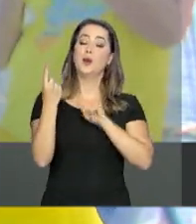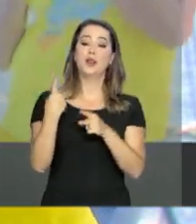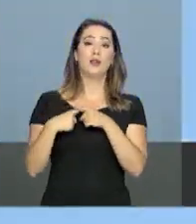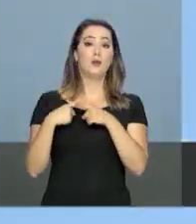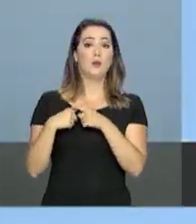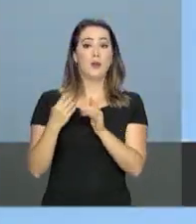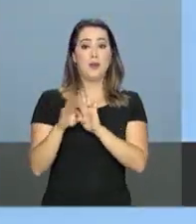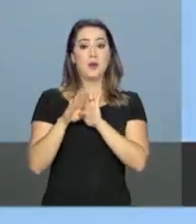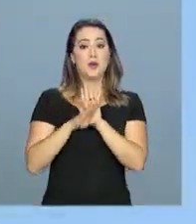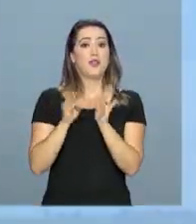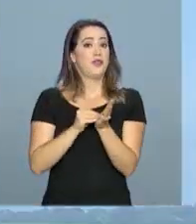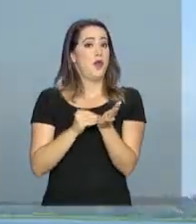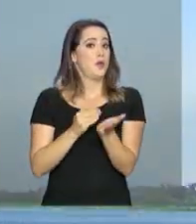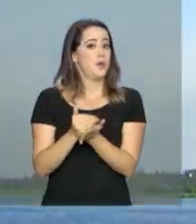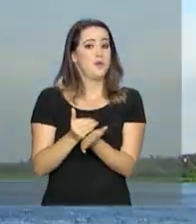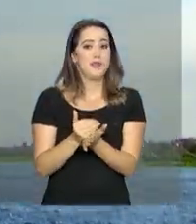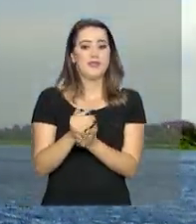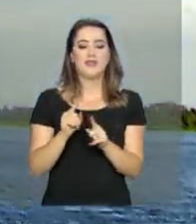começou